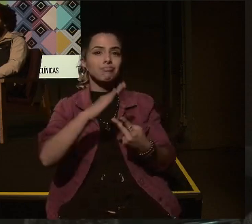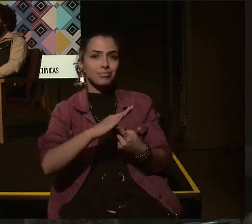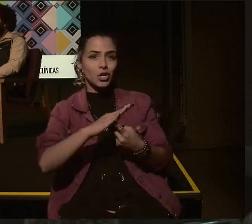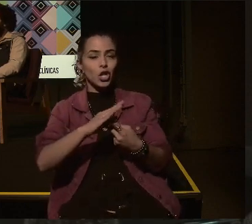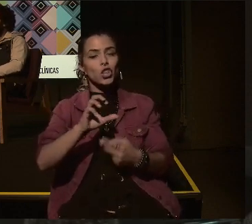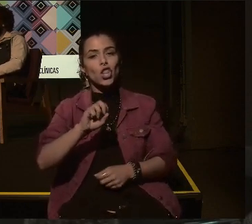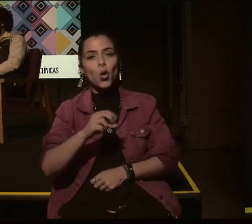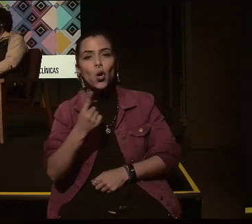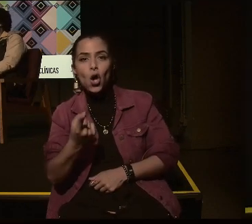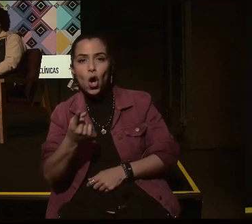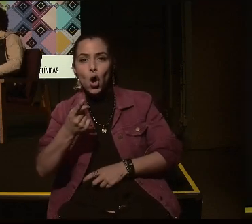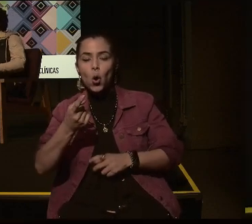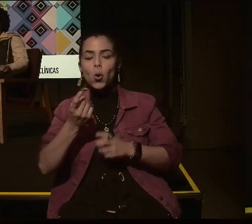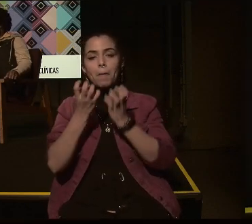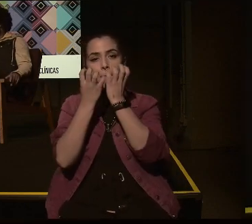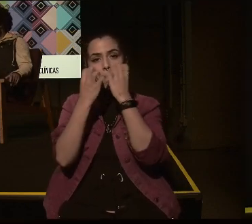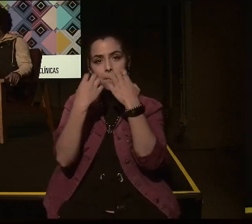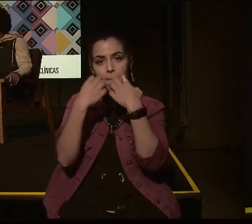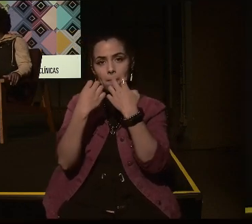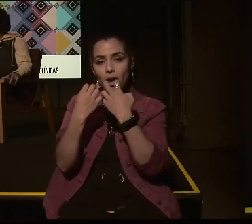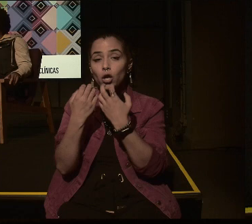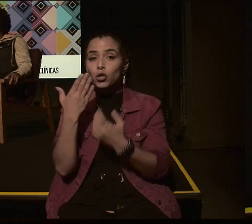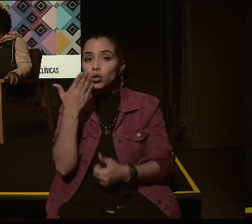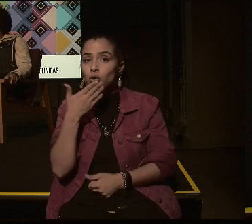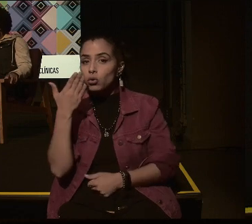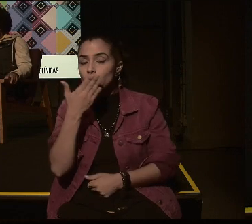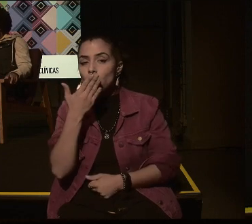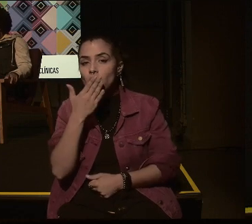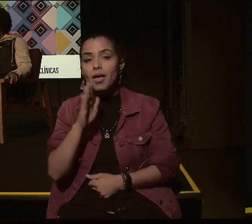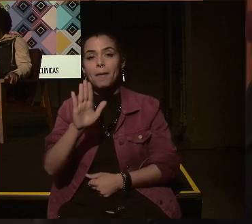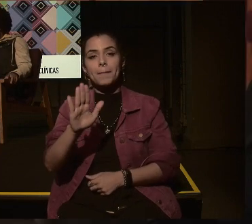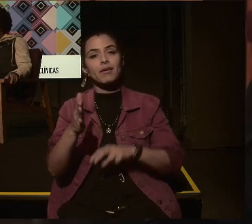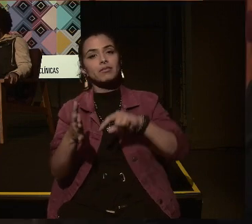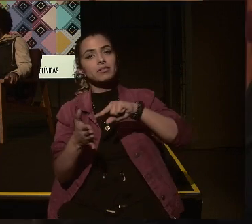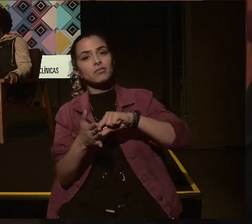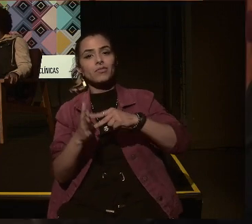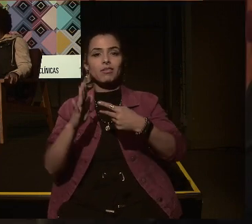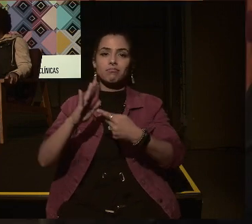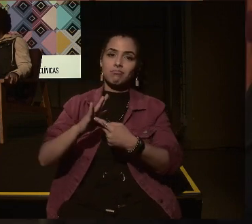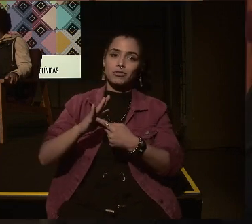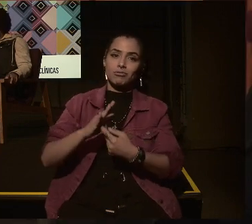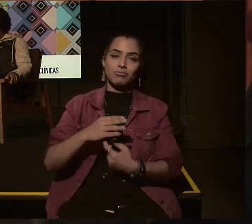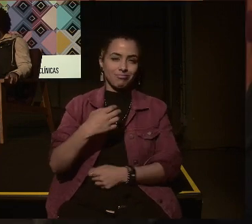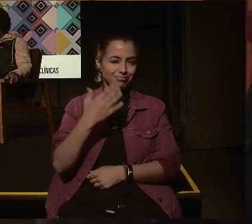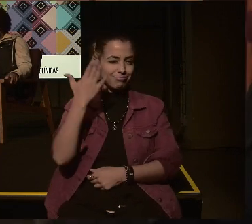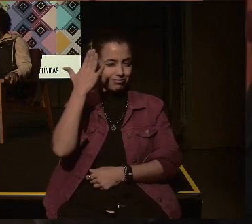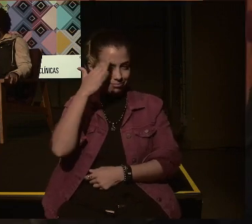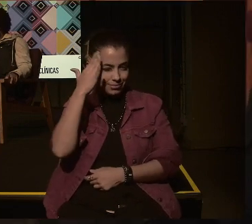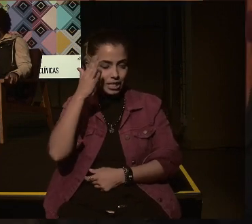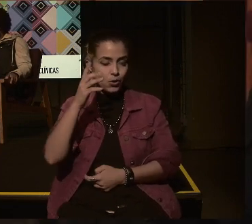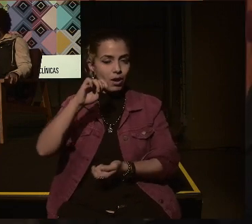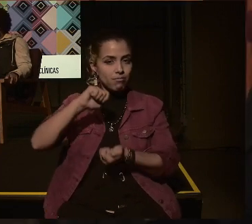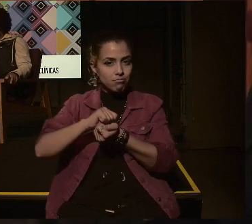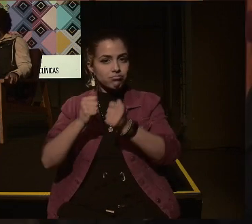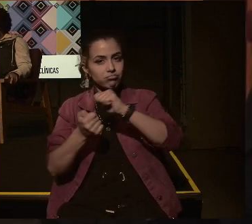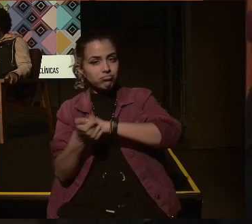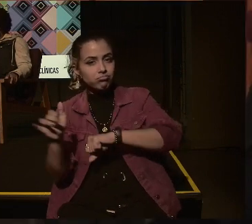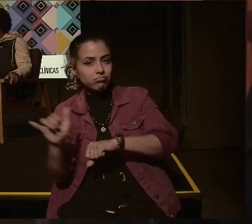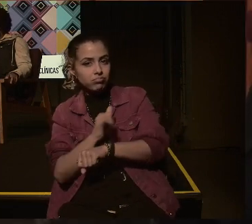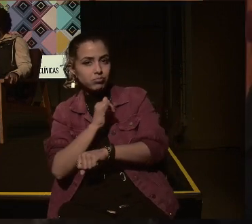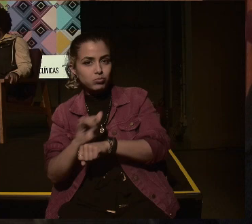canjica, tal qual São João, mas estava significado de outra forma. Isso aconteceu na festa